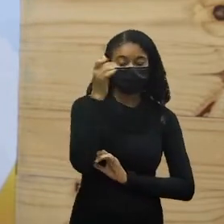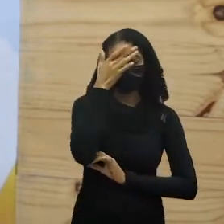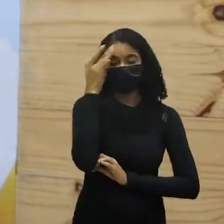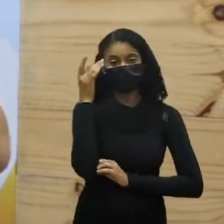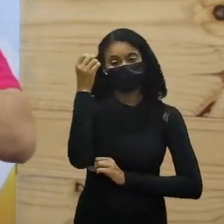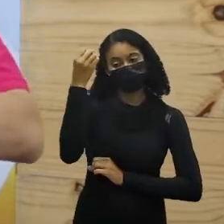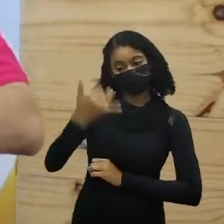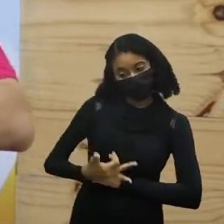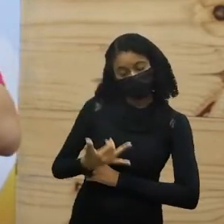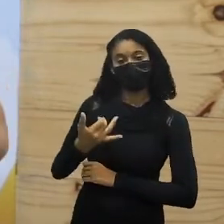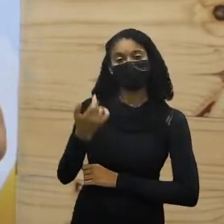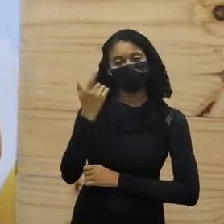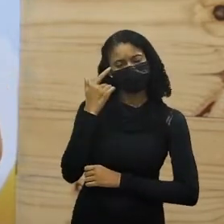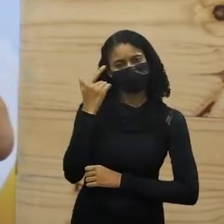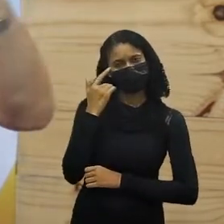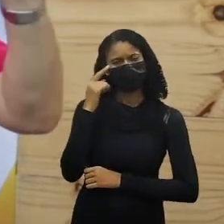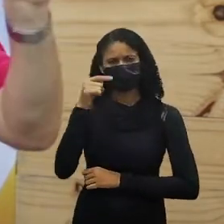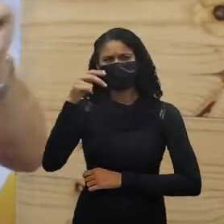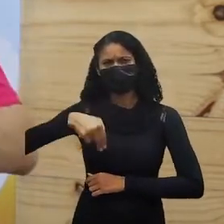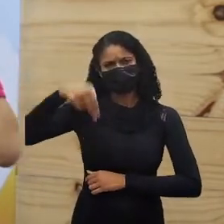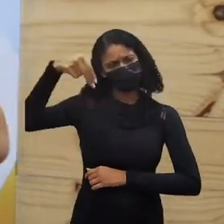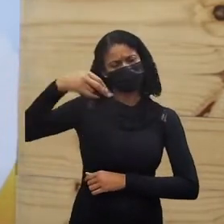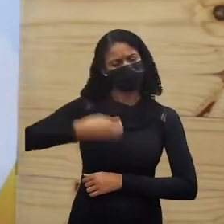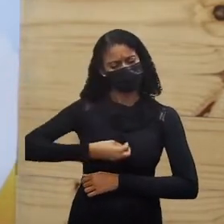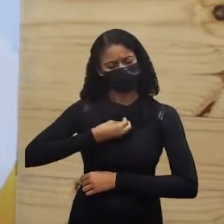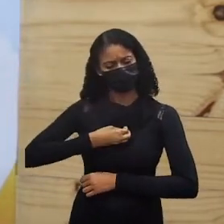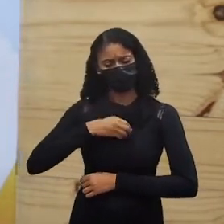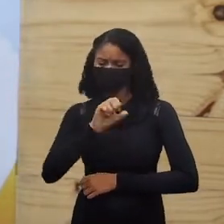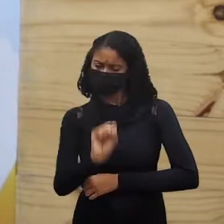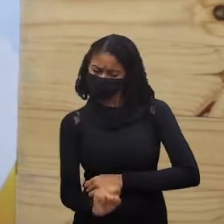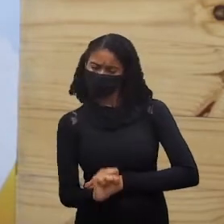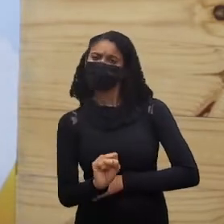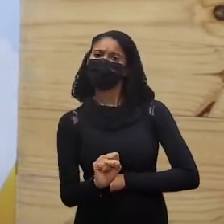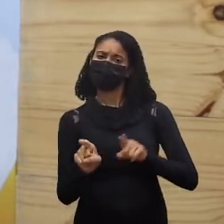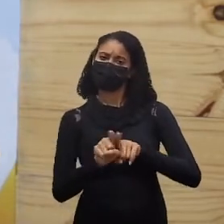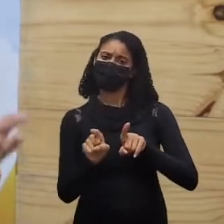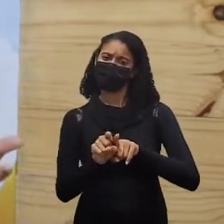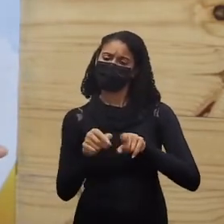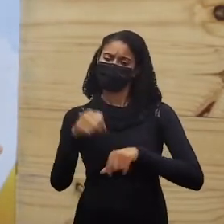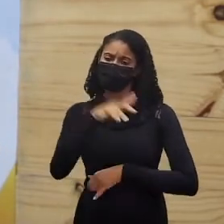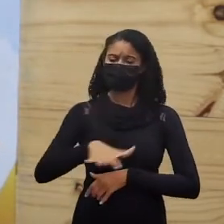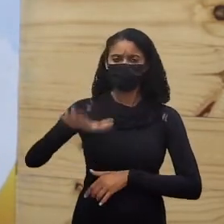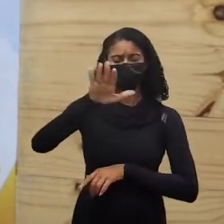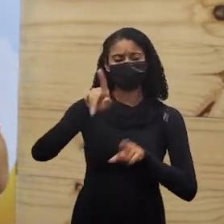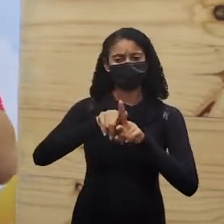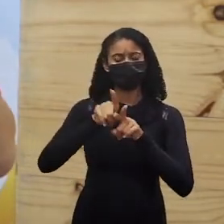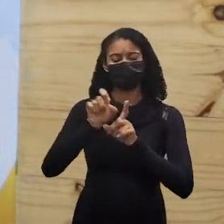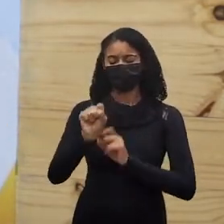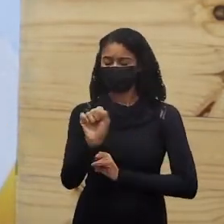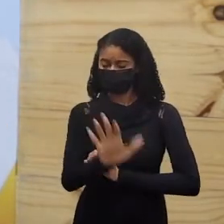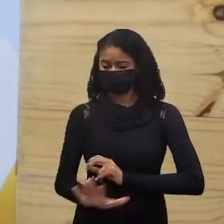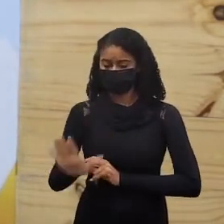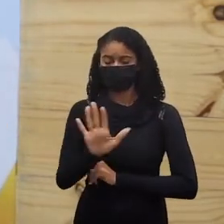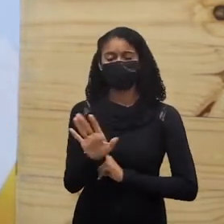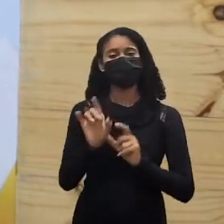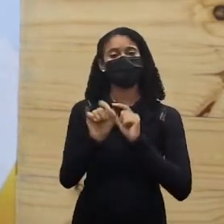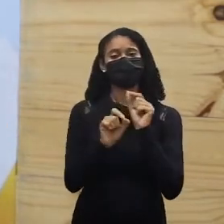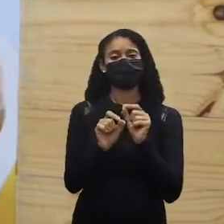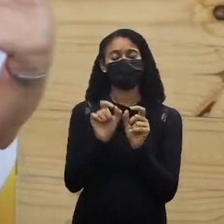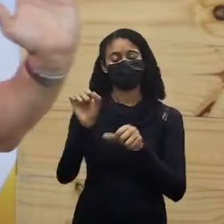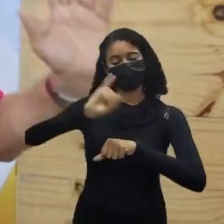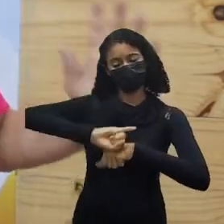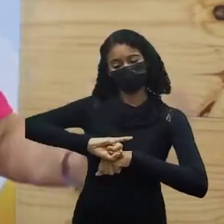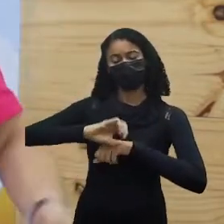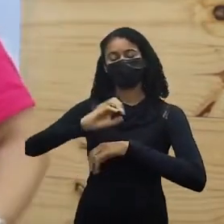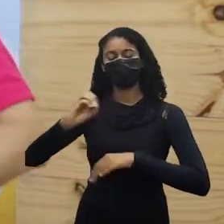e dizer: ah, você é do norte, nordeste, centro-oeste, sul ou sudeste. A pronúncia, certo?